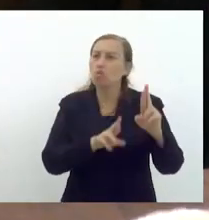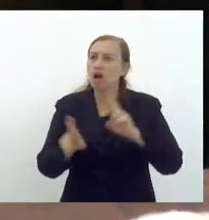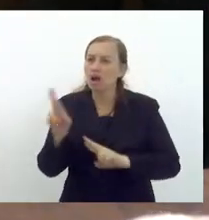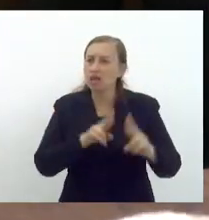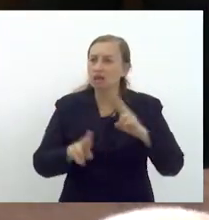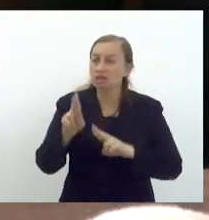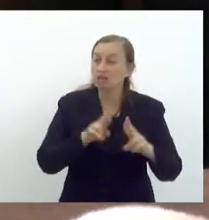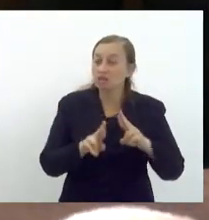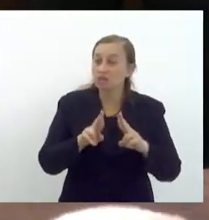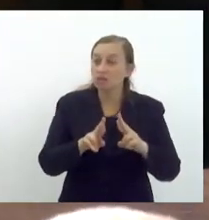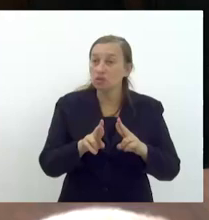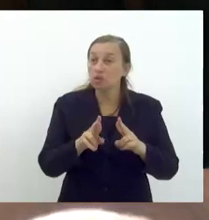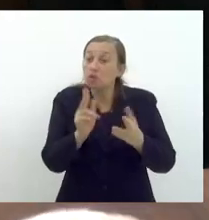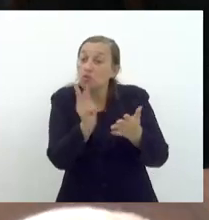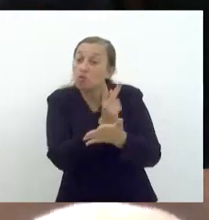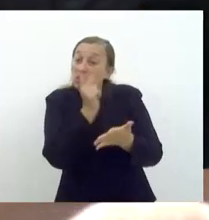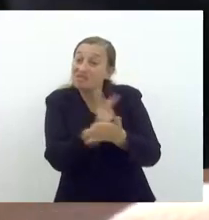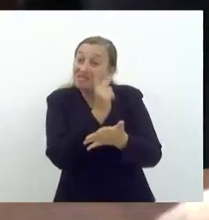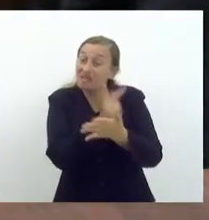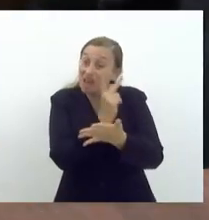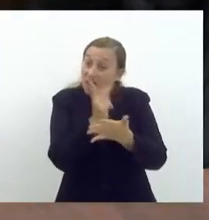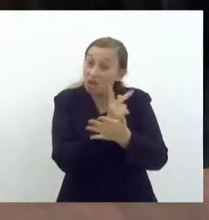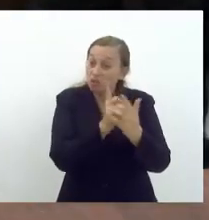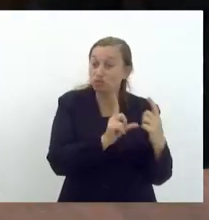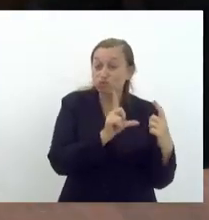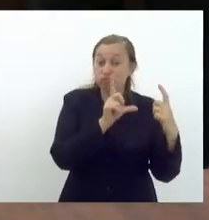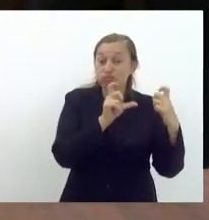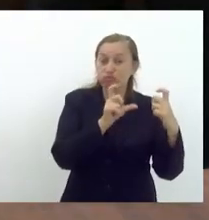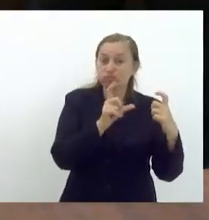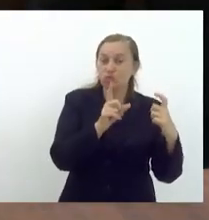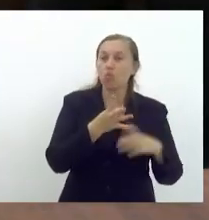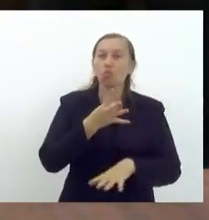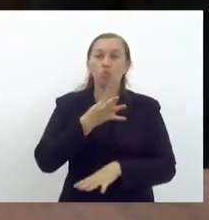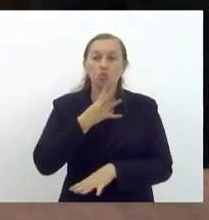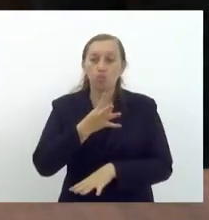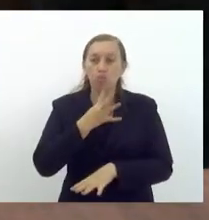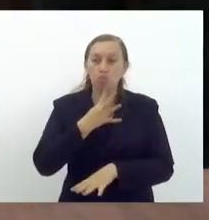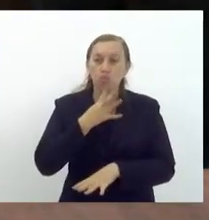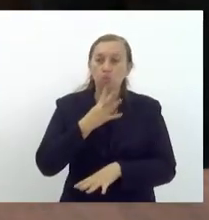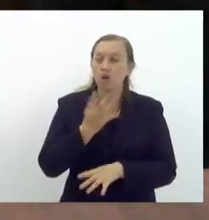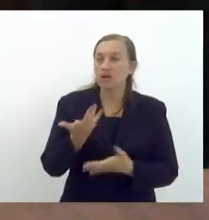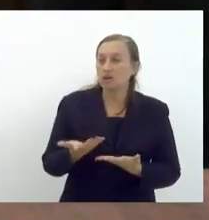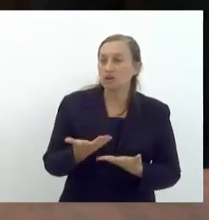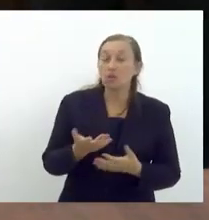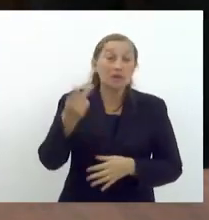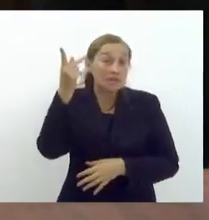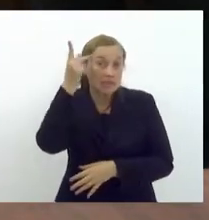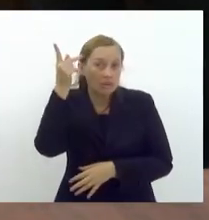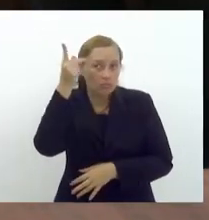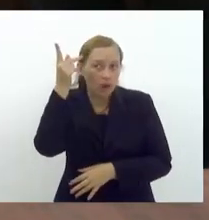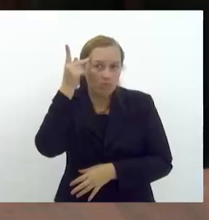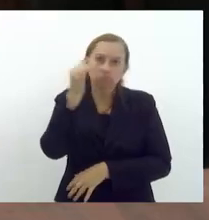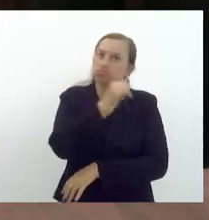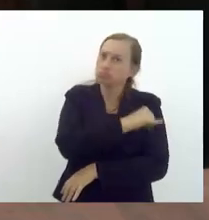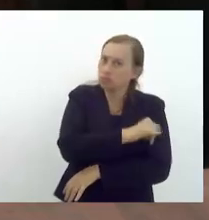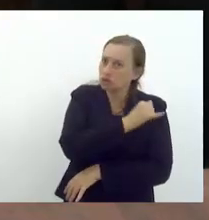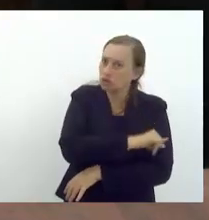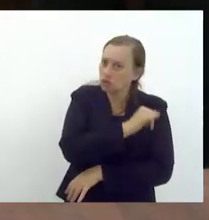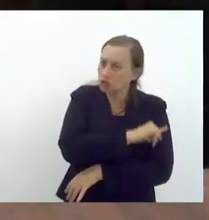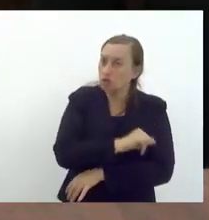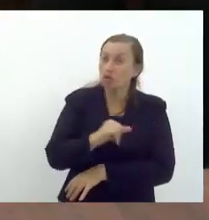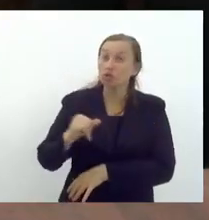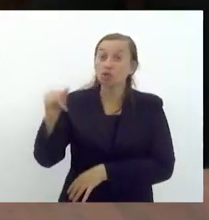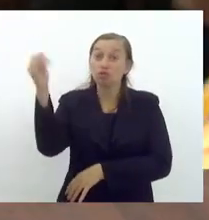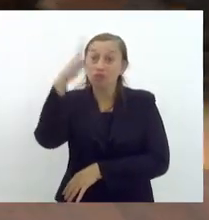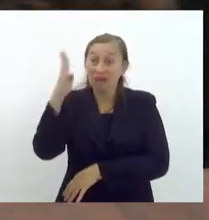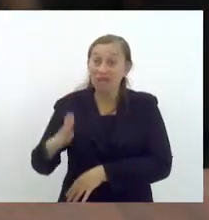aos equívocos desse reconhecimento fotográfico basicamente em Estados como São Paulo e Rio de Janeiro no Brasil